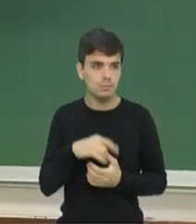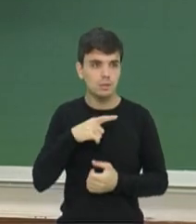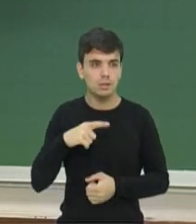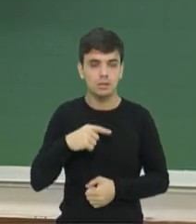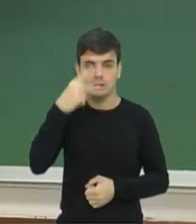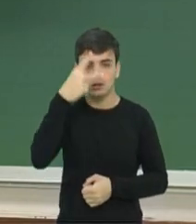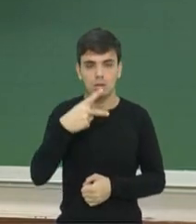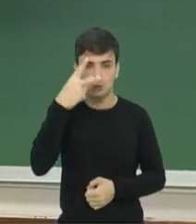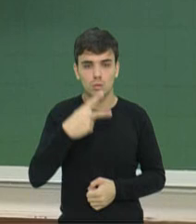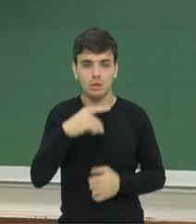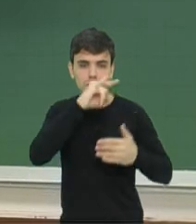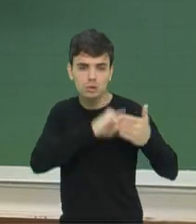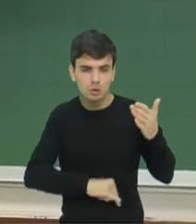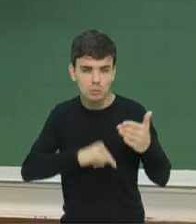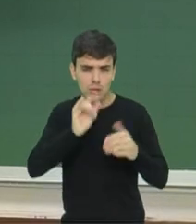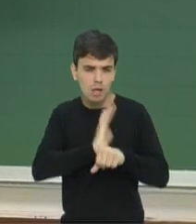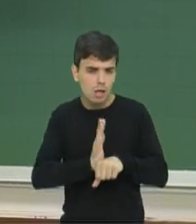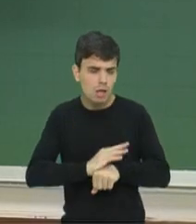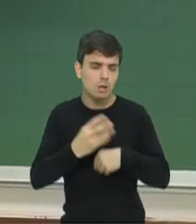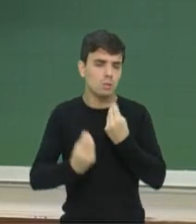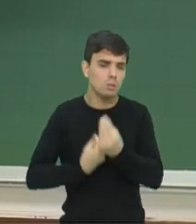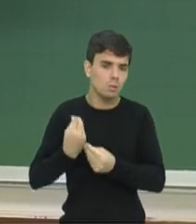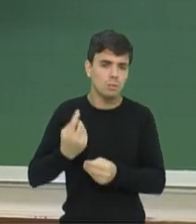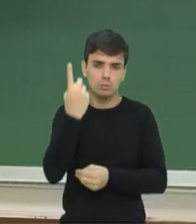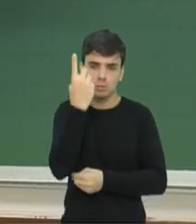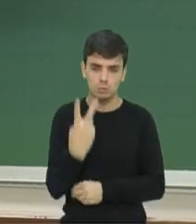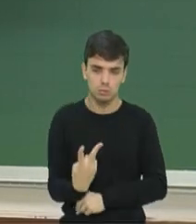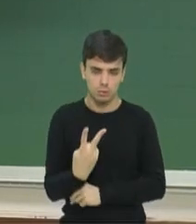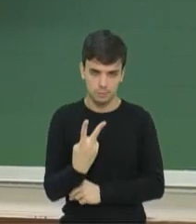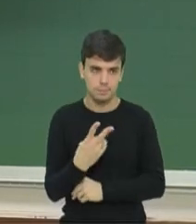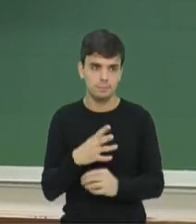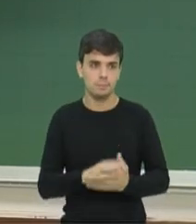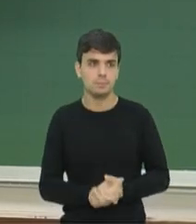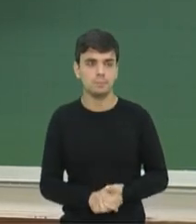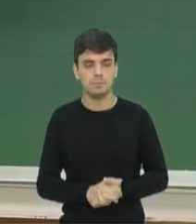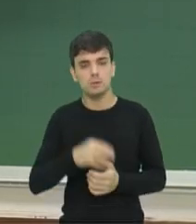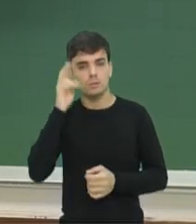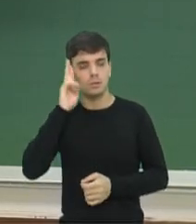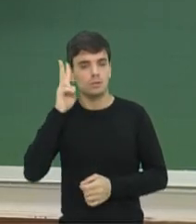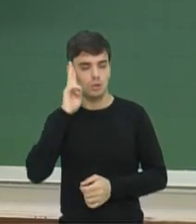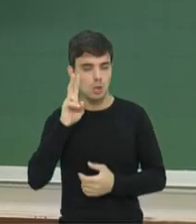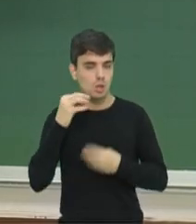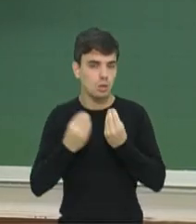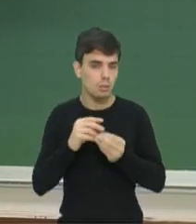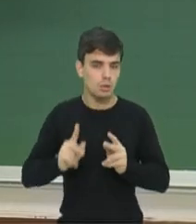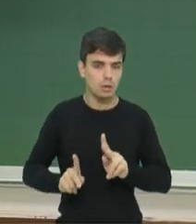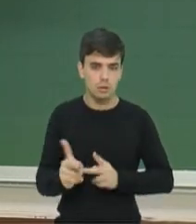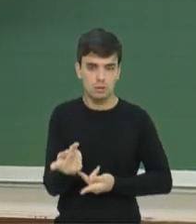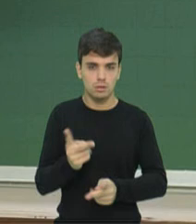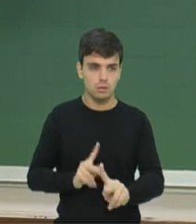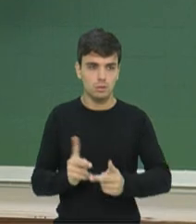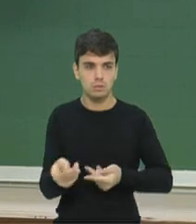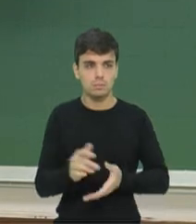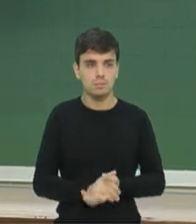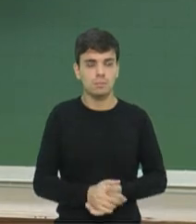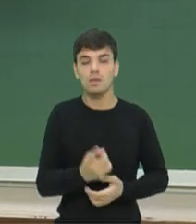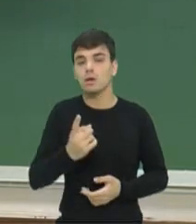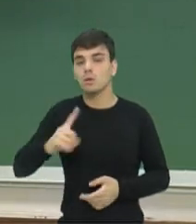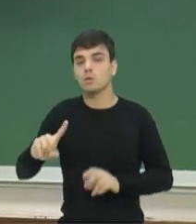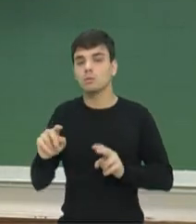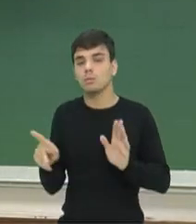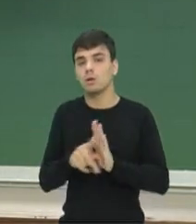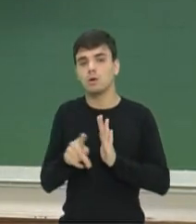documentários aqui que vão estar retratados, divididos em duas partes, né? Parte 1 e parte 2 do documentário sobre a história do Karatê. E na última é a parte